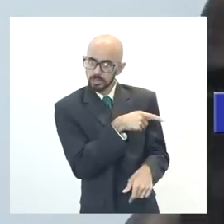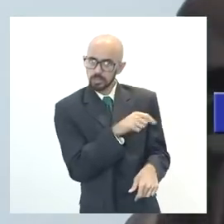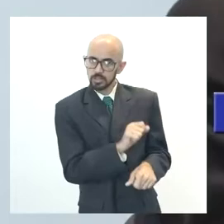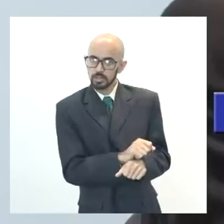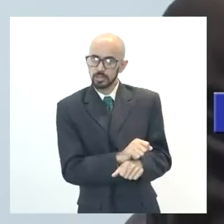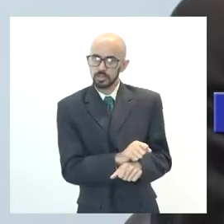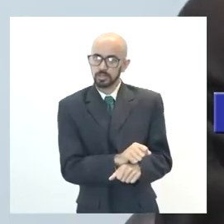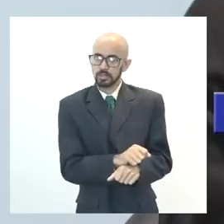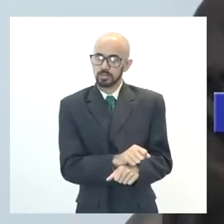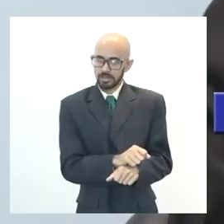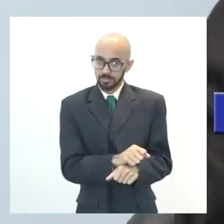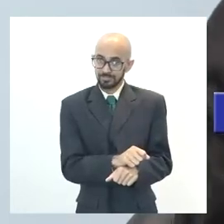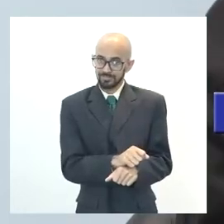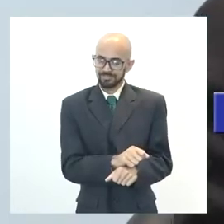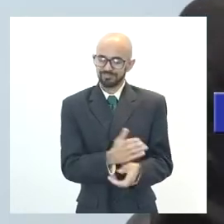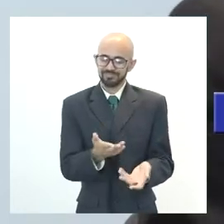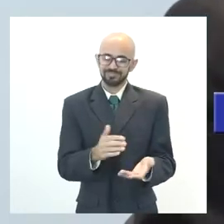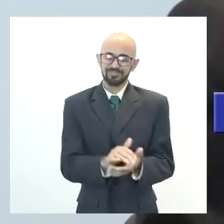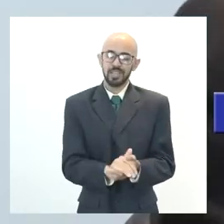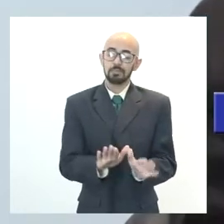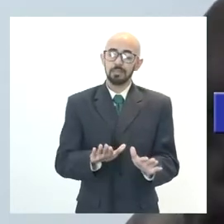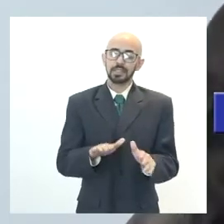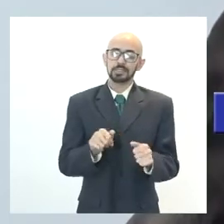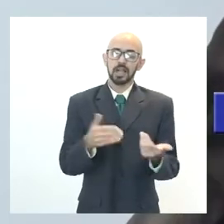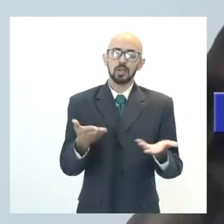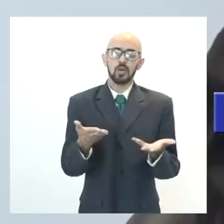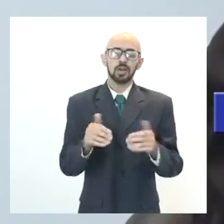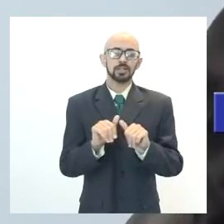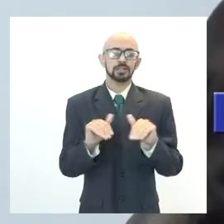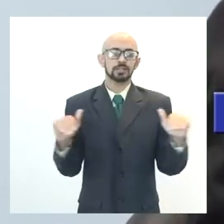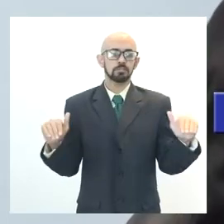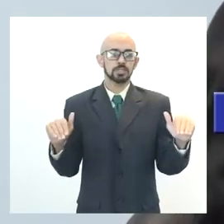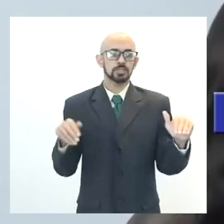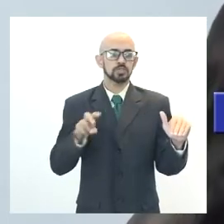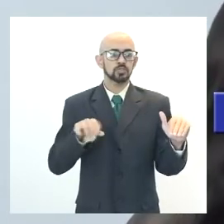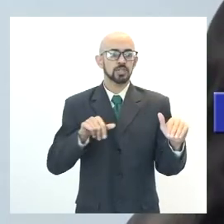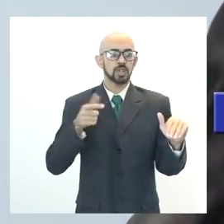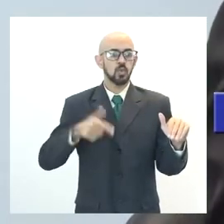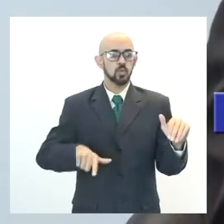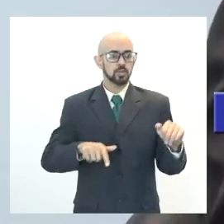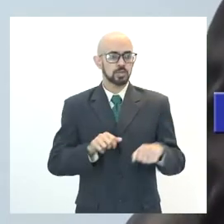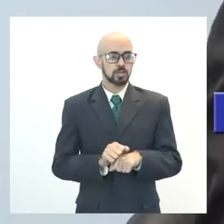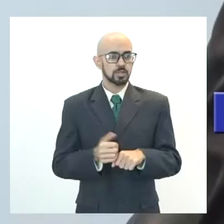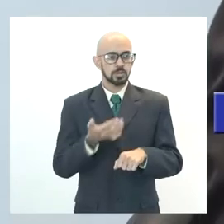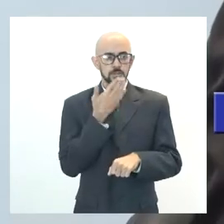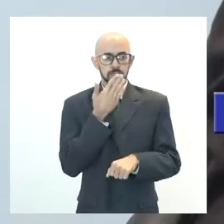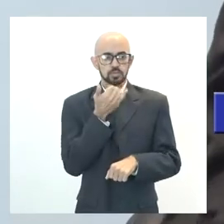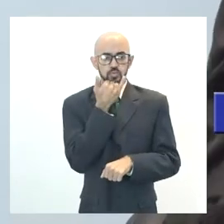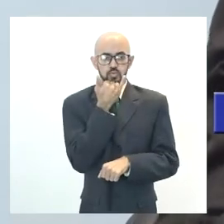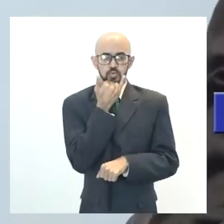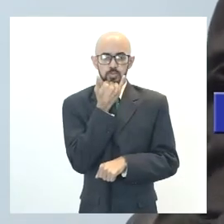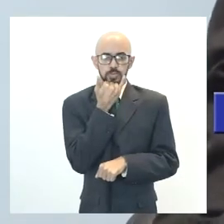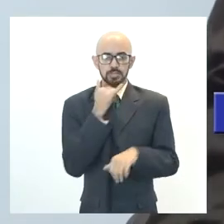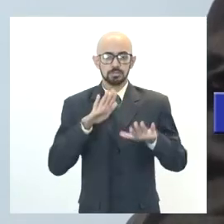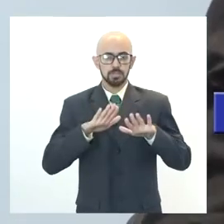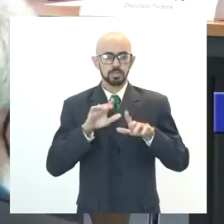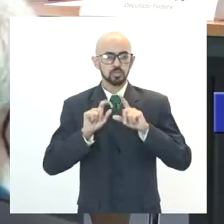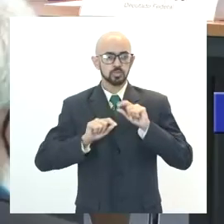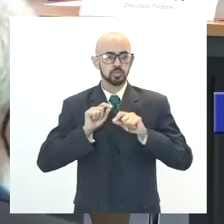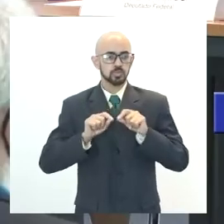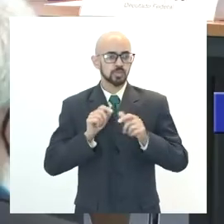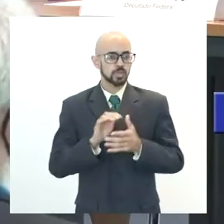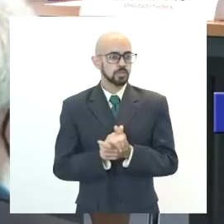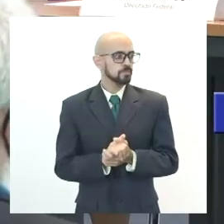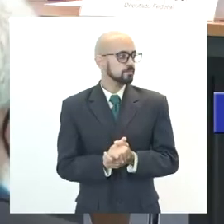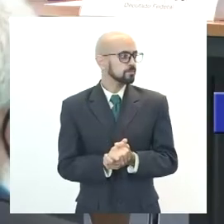aspiram que mas agora dessa mesa aonde tem mais uma mesa eu peço desculpas mas é